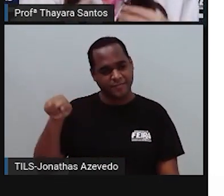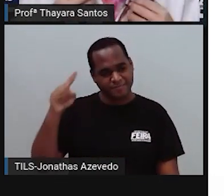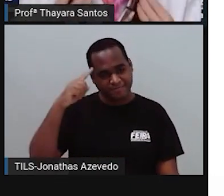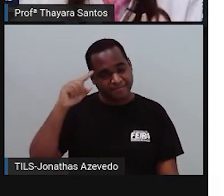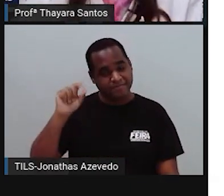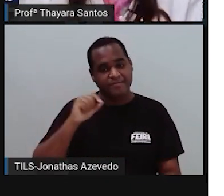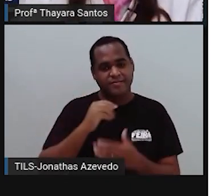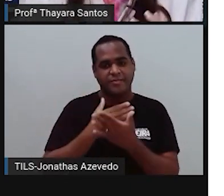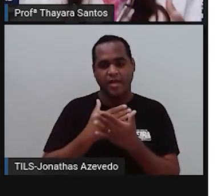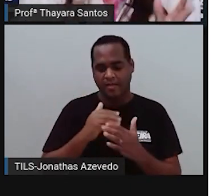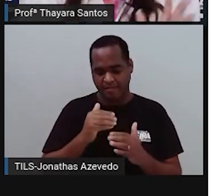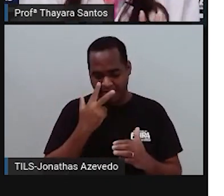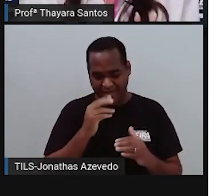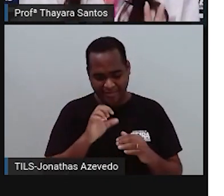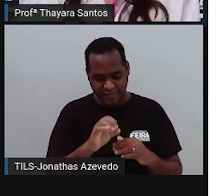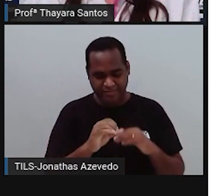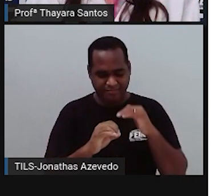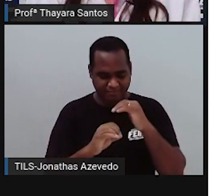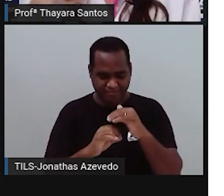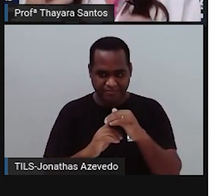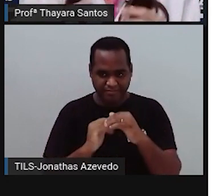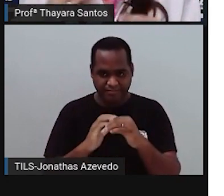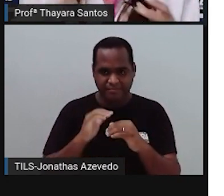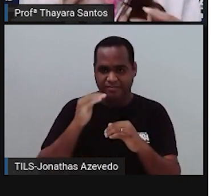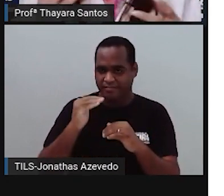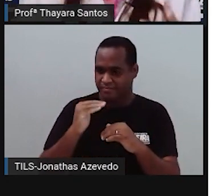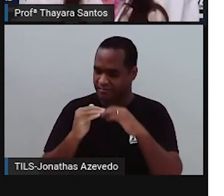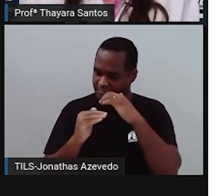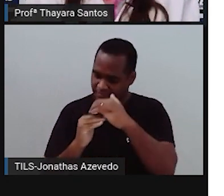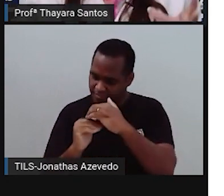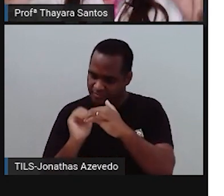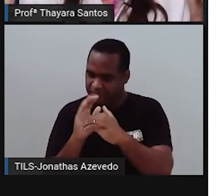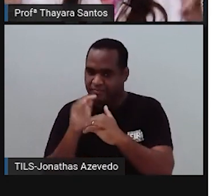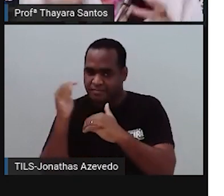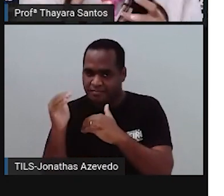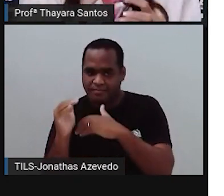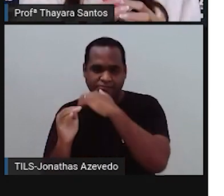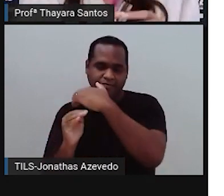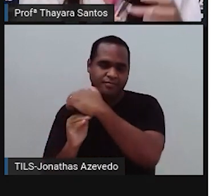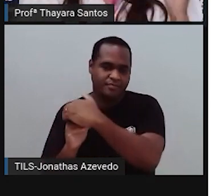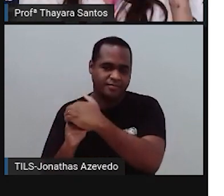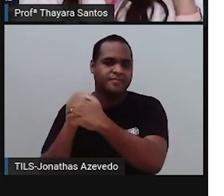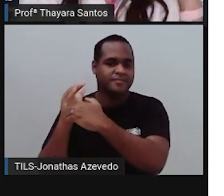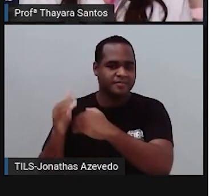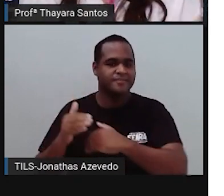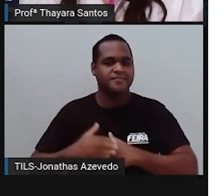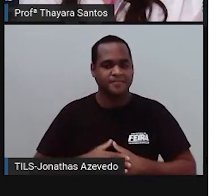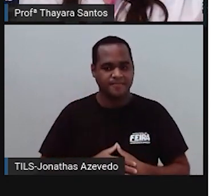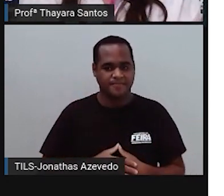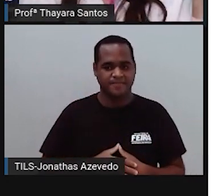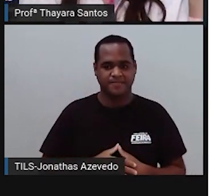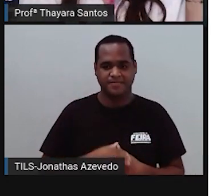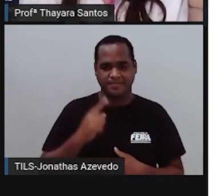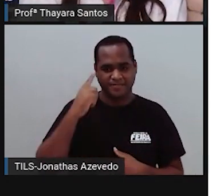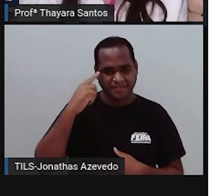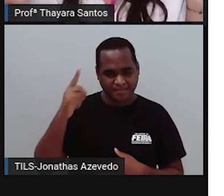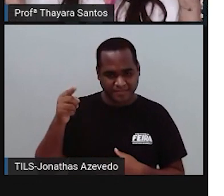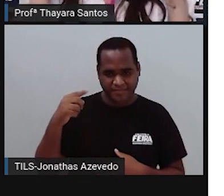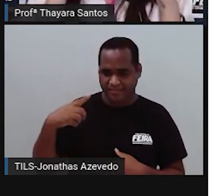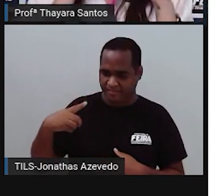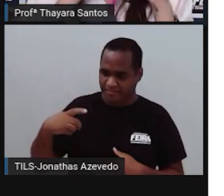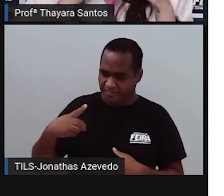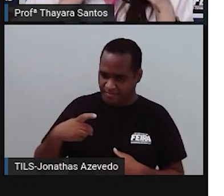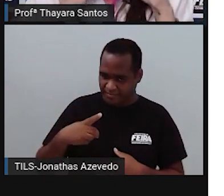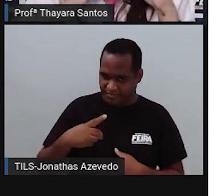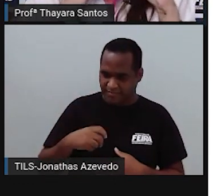ali segmentos. E essa etapa, ela acontece de forma muito rápida. Aconteceu ali a fecundação, o núcleo do espermatozoide